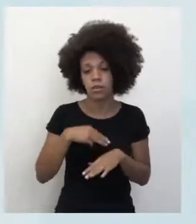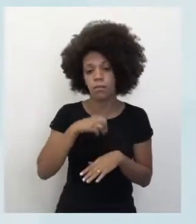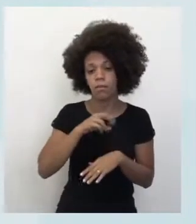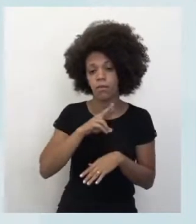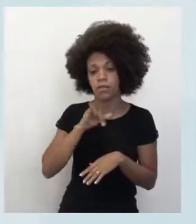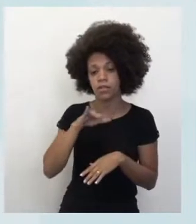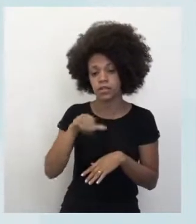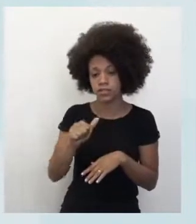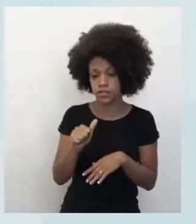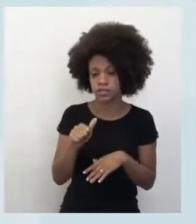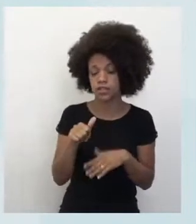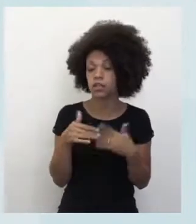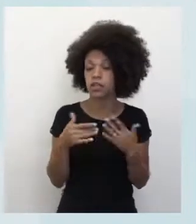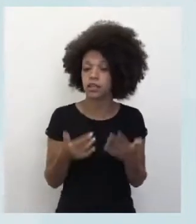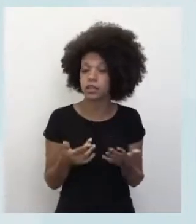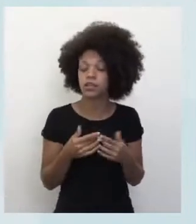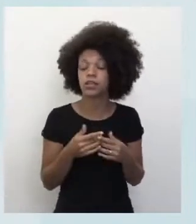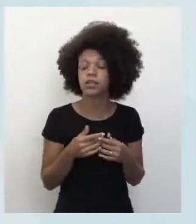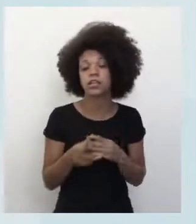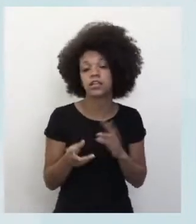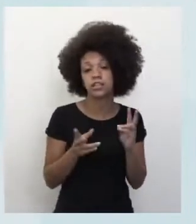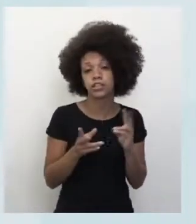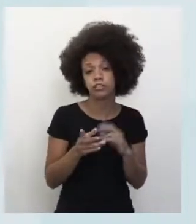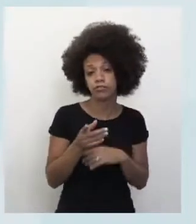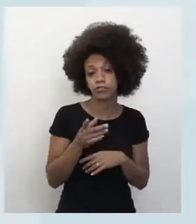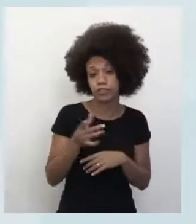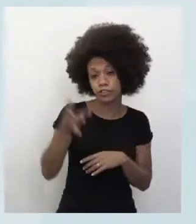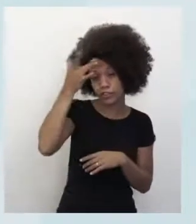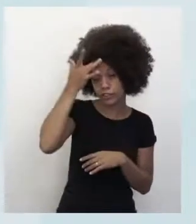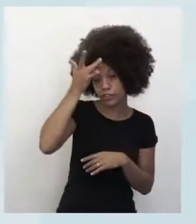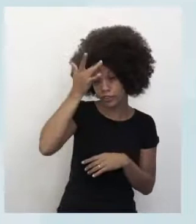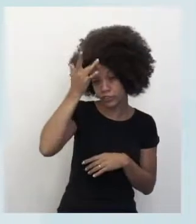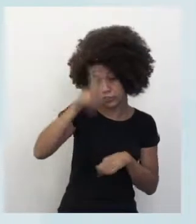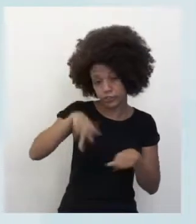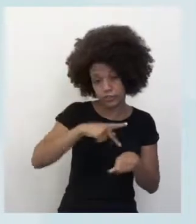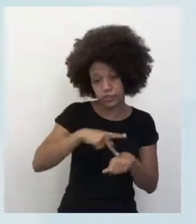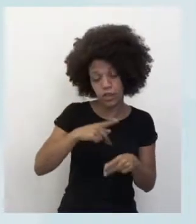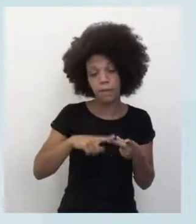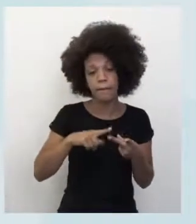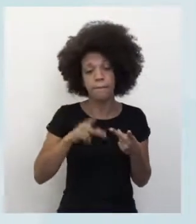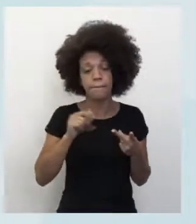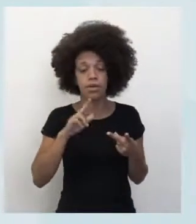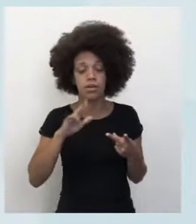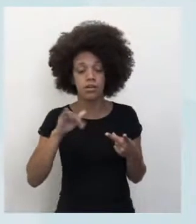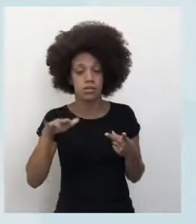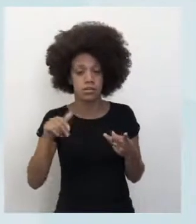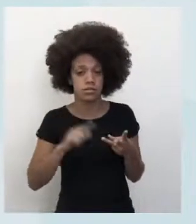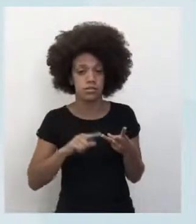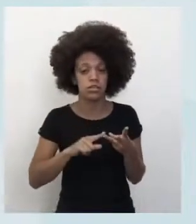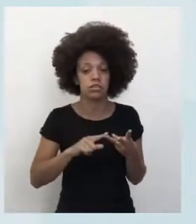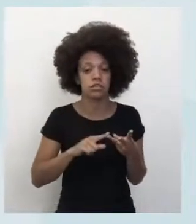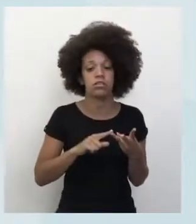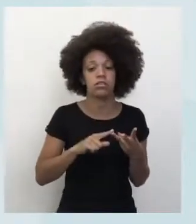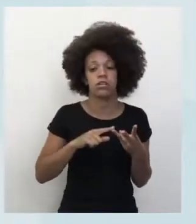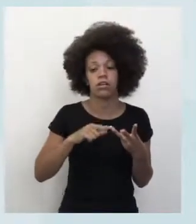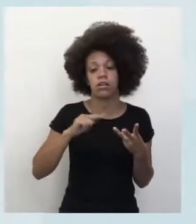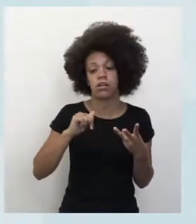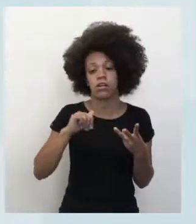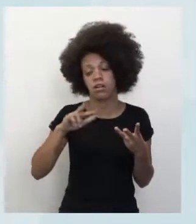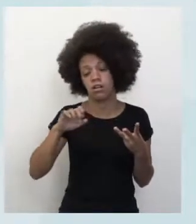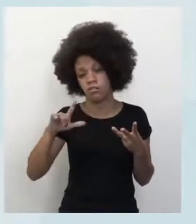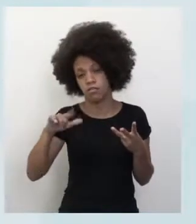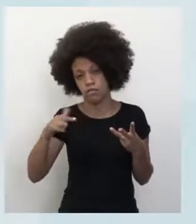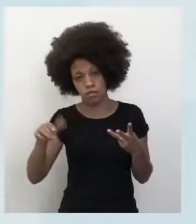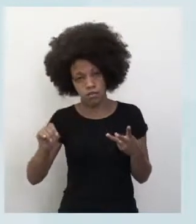artes orientais, Índia, Pérsia, Japão e da arquitetura moura, através de suas formas, cores e materiais. Eu trouxe uma imagem. Morisco,